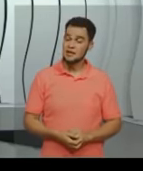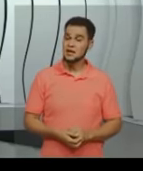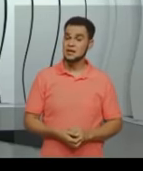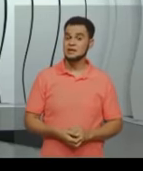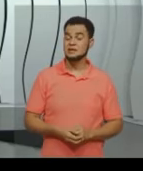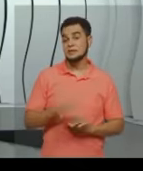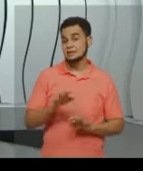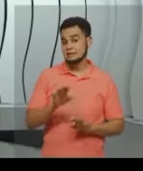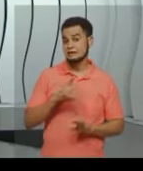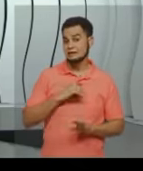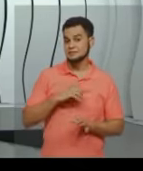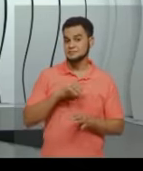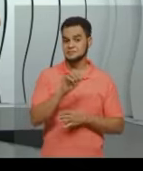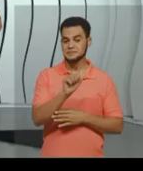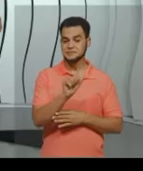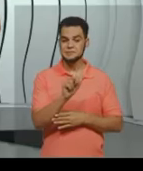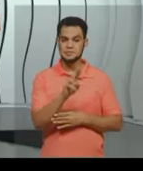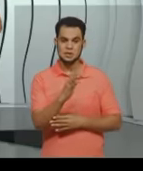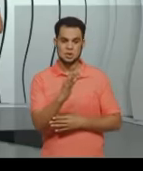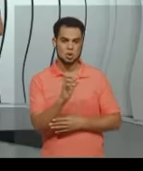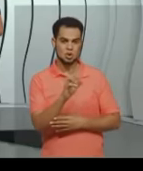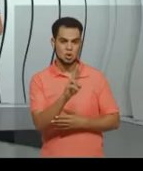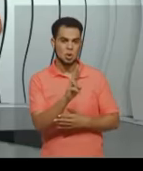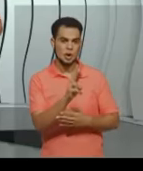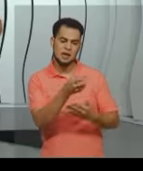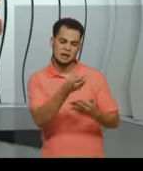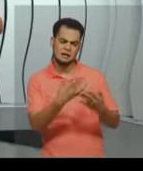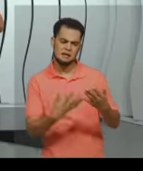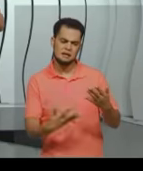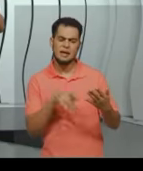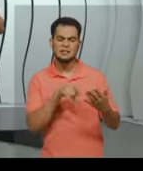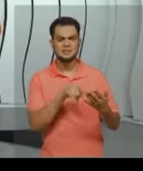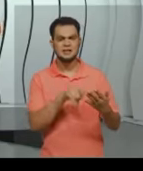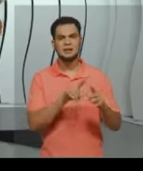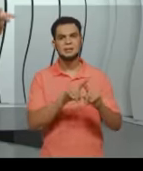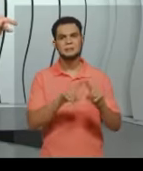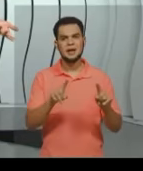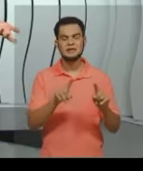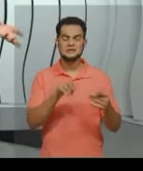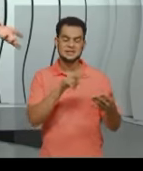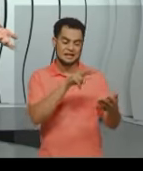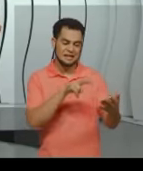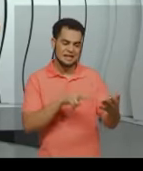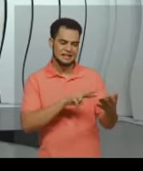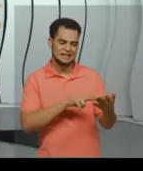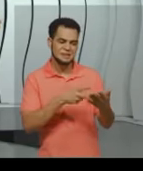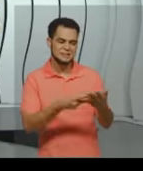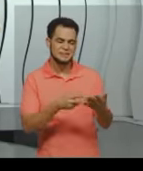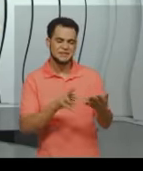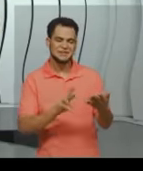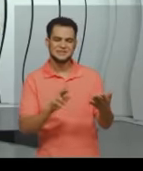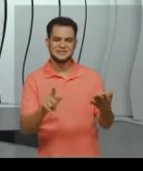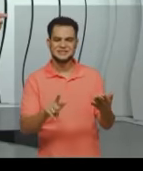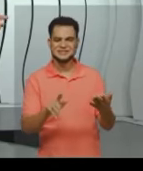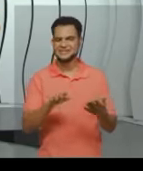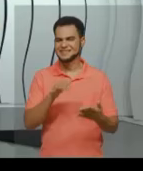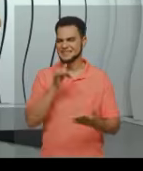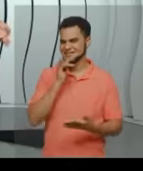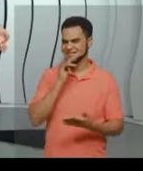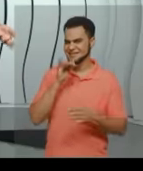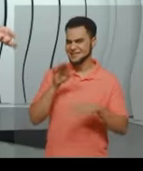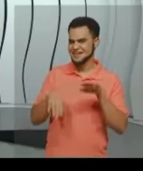embora eu me oriente pelo que o autor quis dizer, mas a experiência de uma música também você escuta a letra, tanto que música a gente gosta em inglês, às vezes, ou em outra